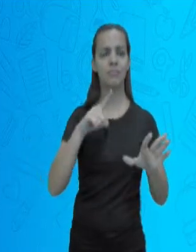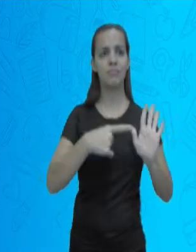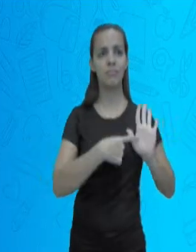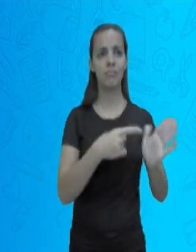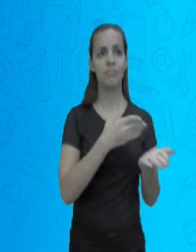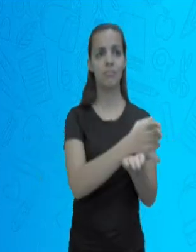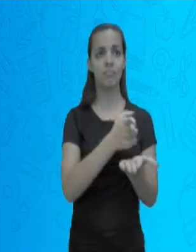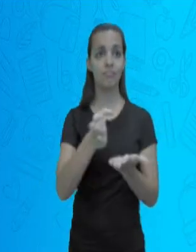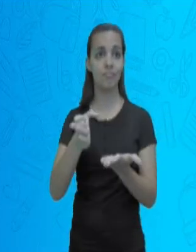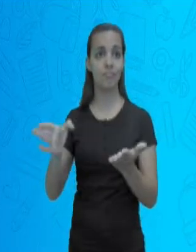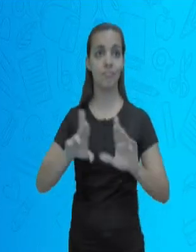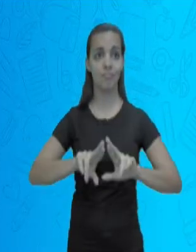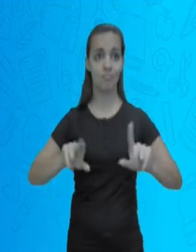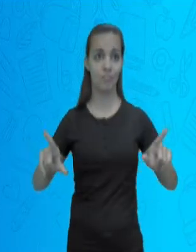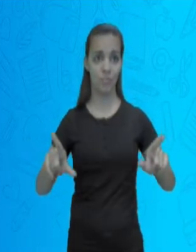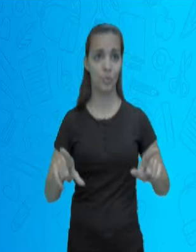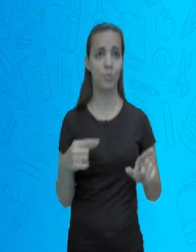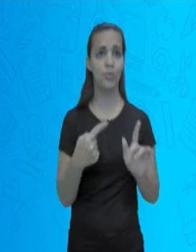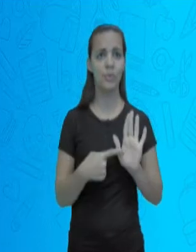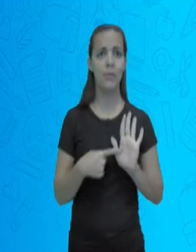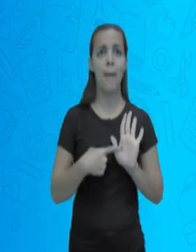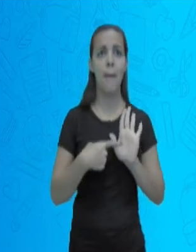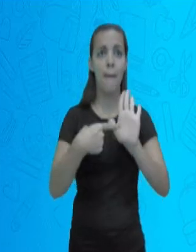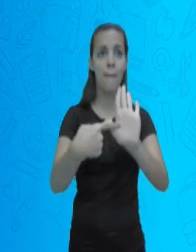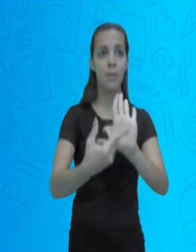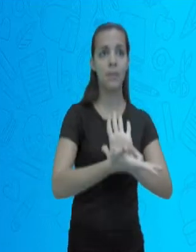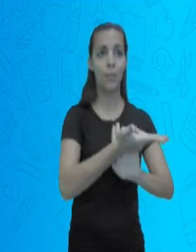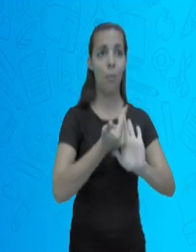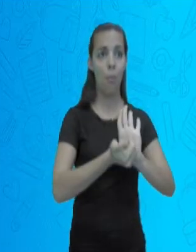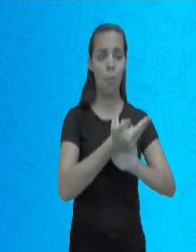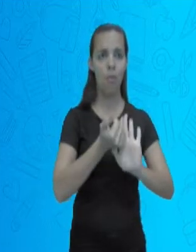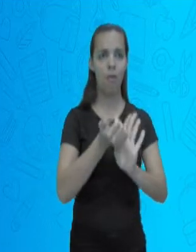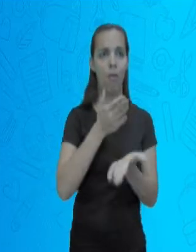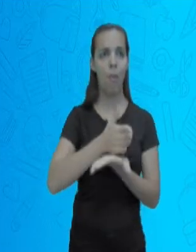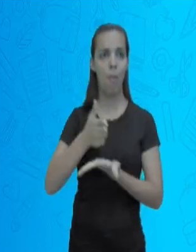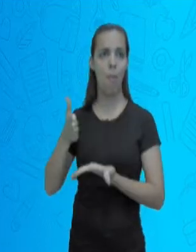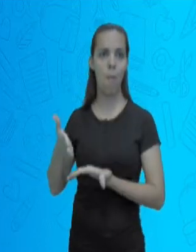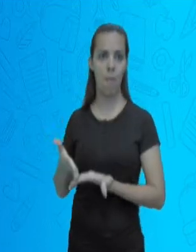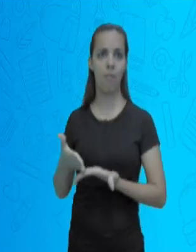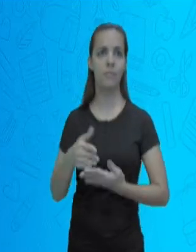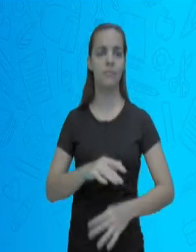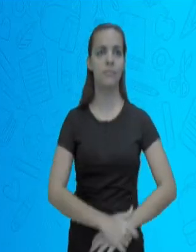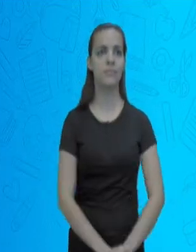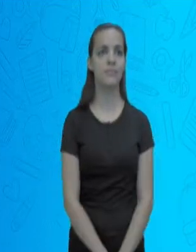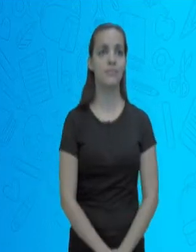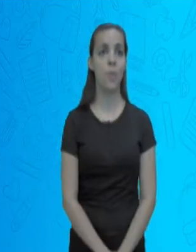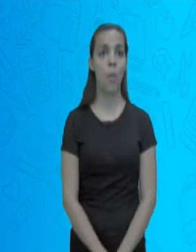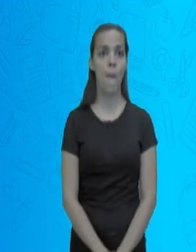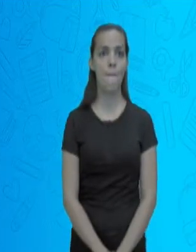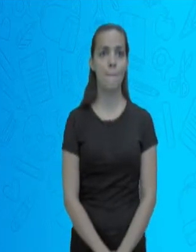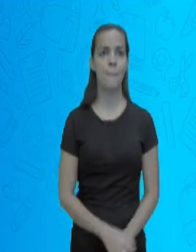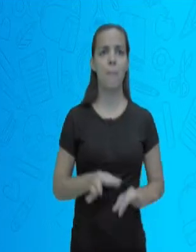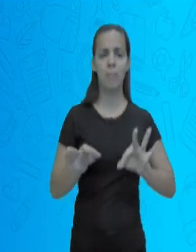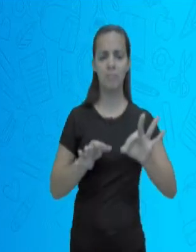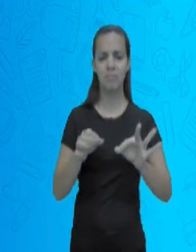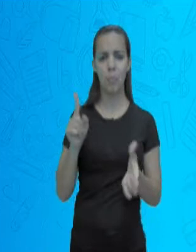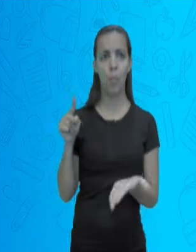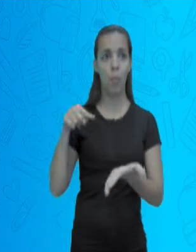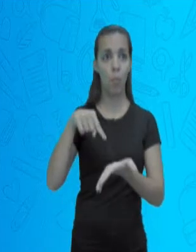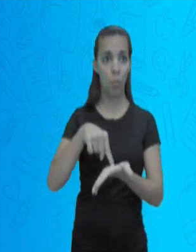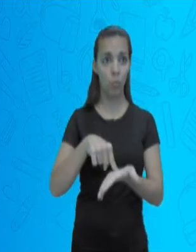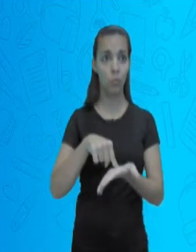representá-los, desenhamos uma parte deles. Um plano tem infinitos pontos. Para